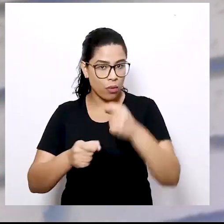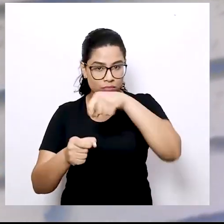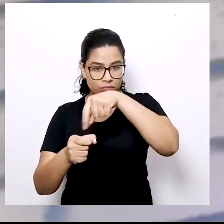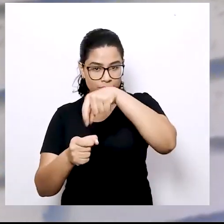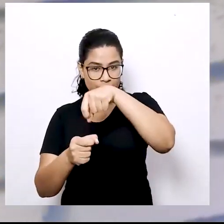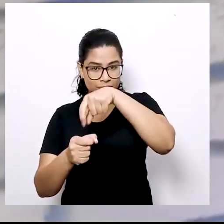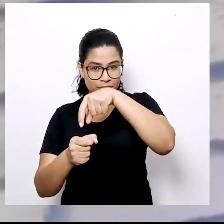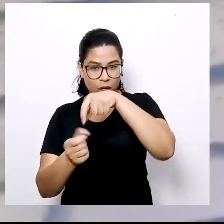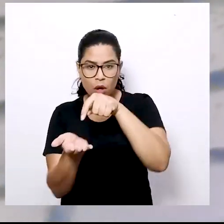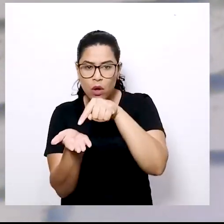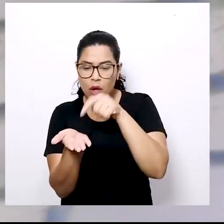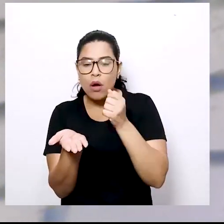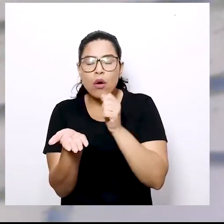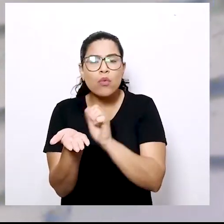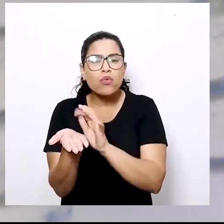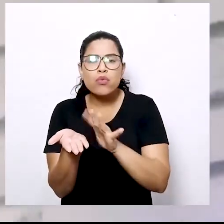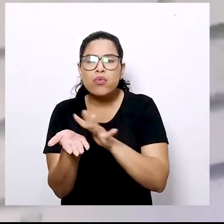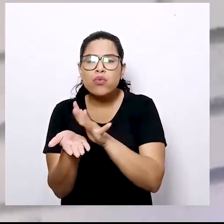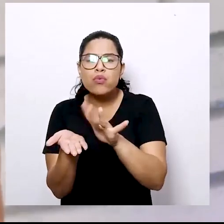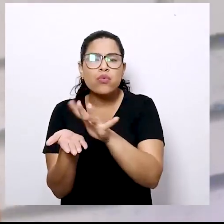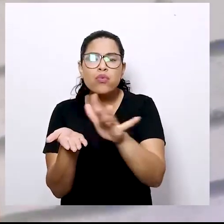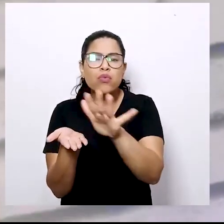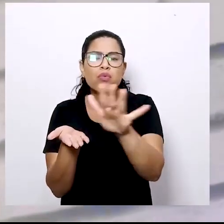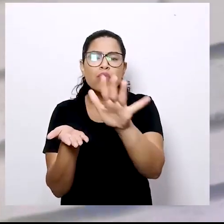são carregadas pelo vento.